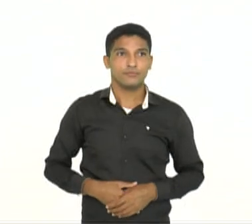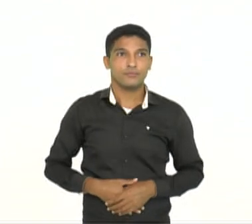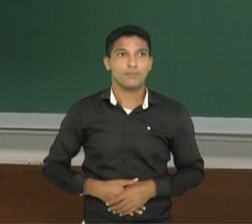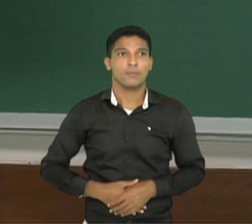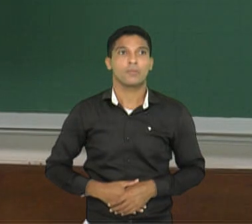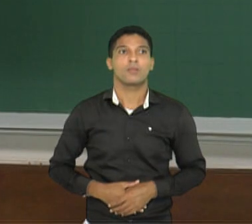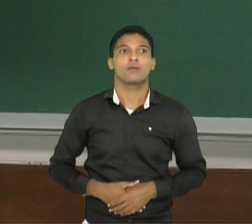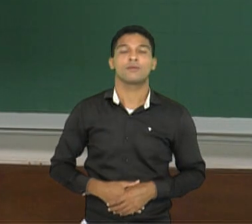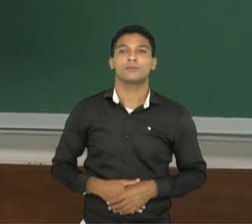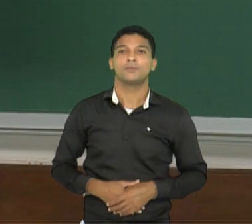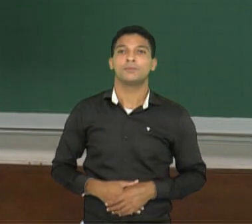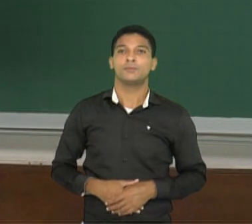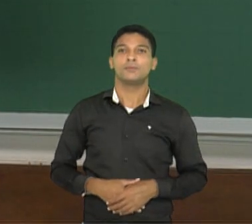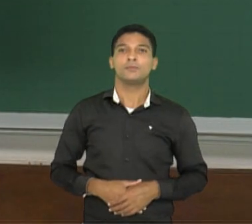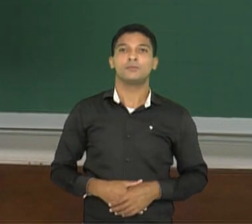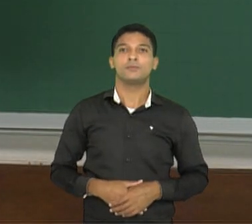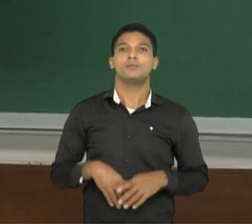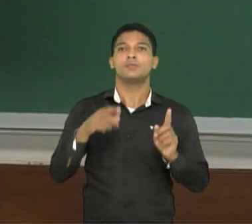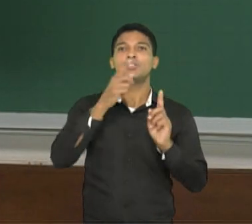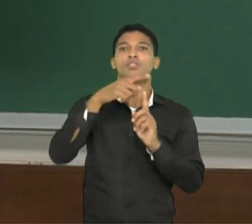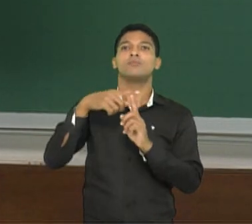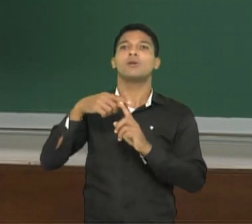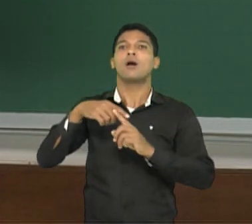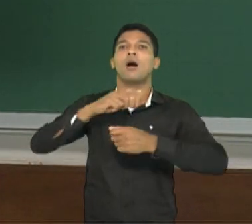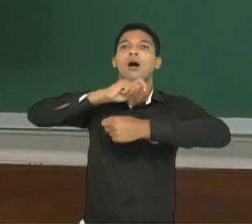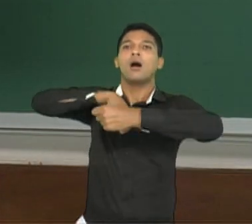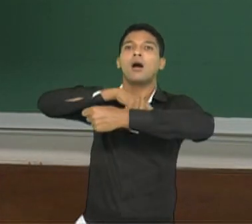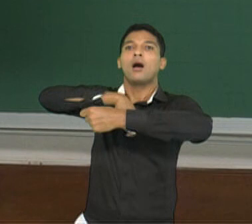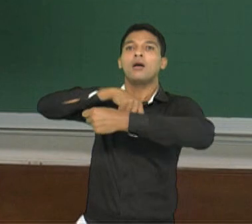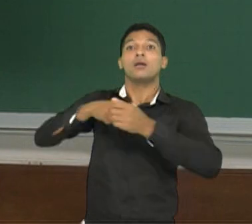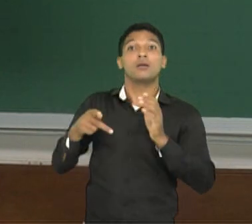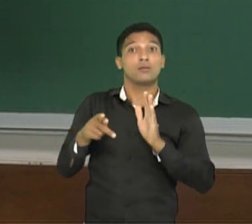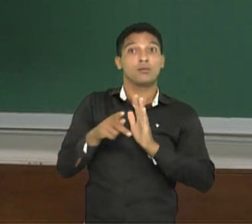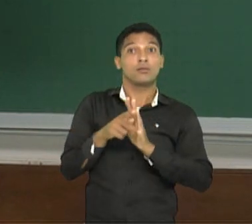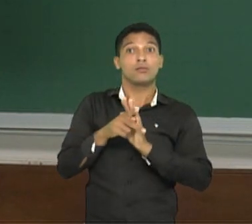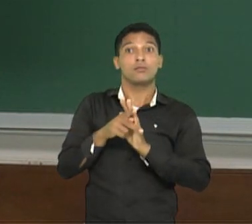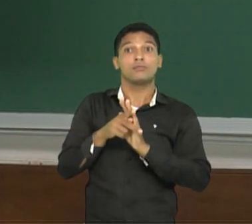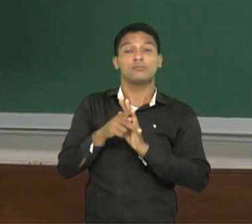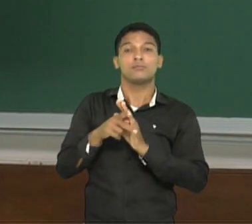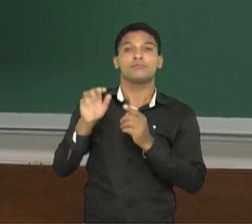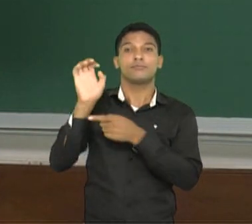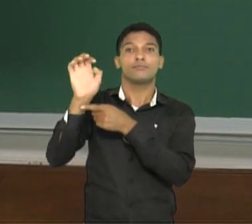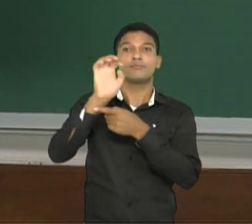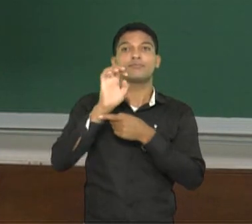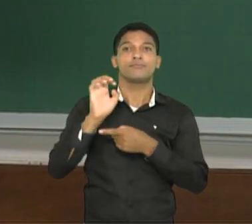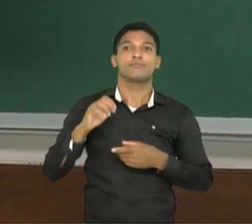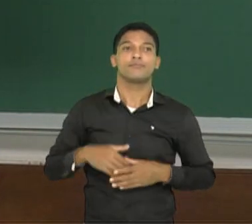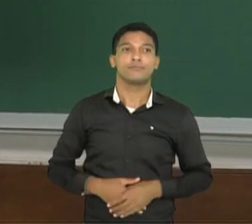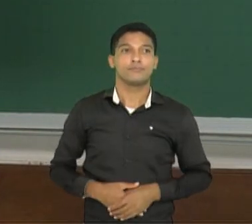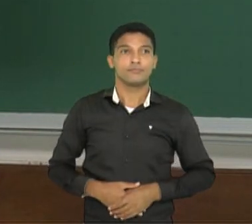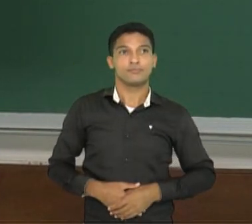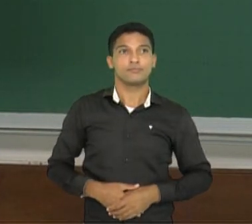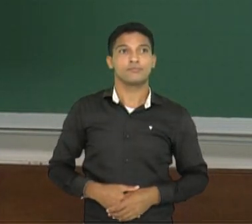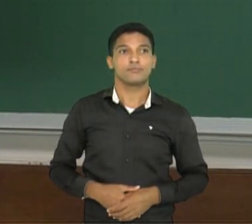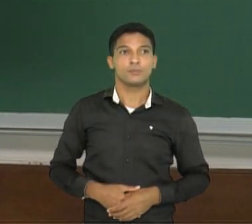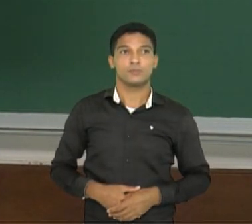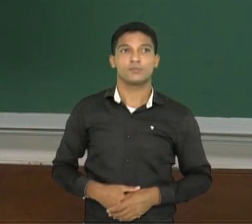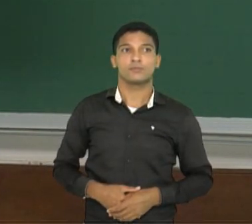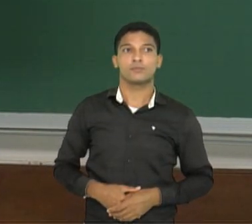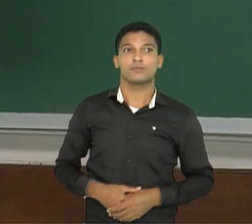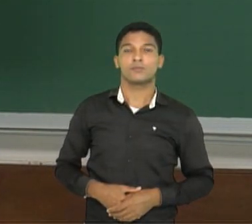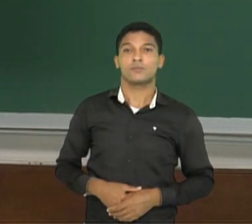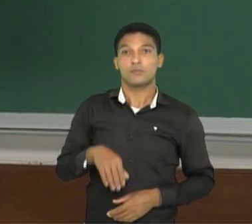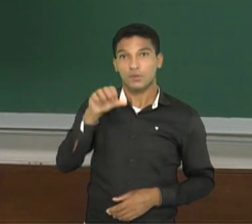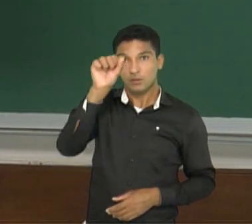com pequi, por exemplo, são características específicas daquela região. O sudeste, folia de reis, o cuscuz paulista,